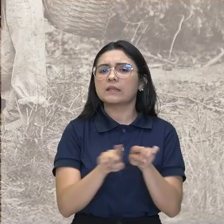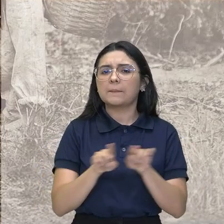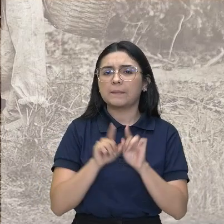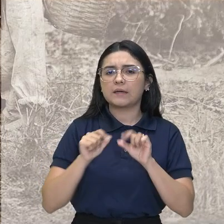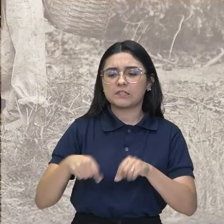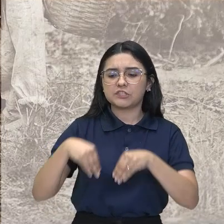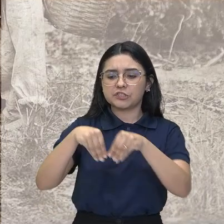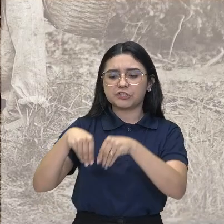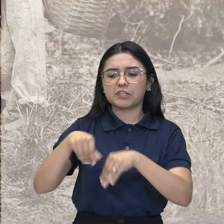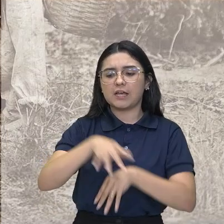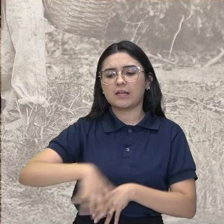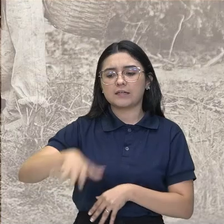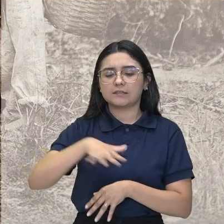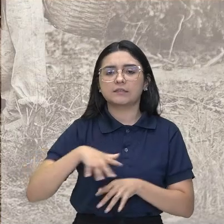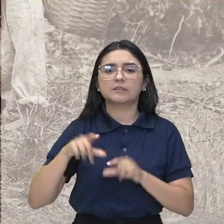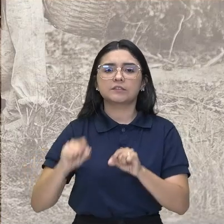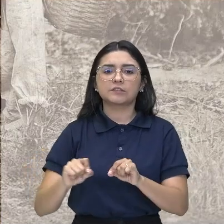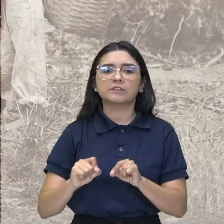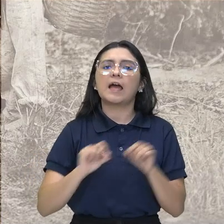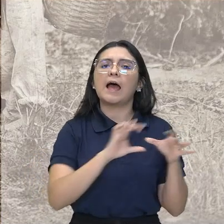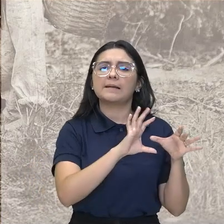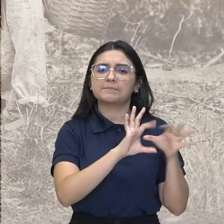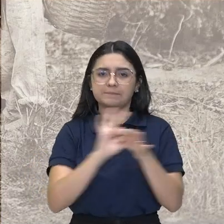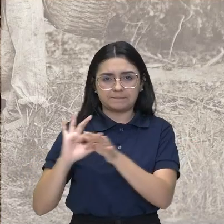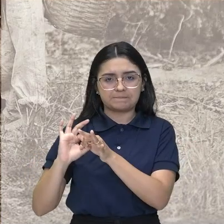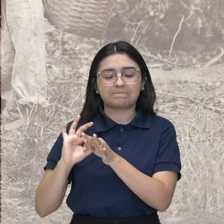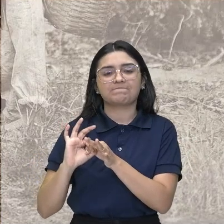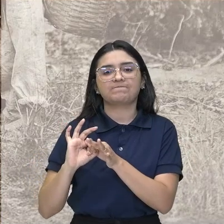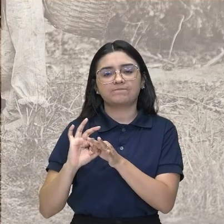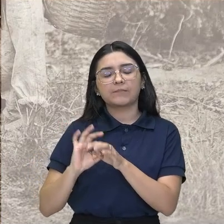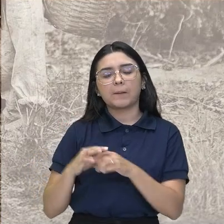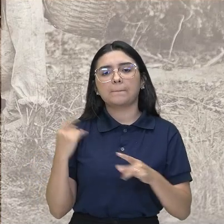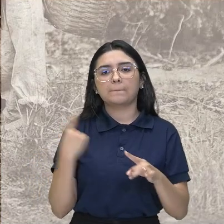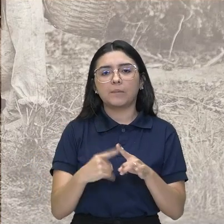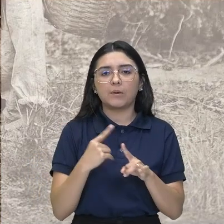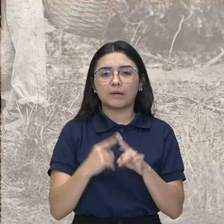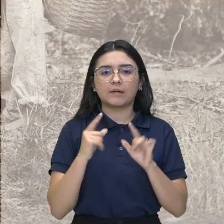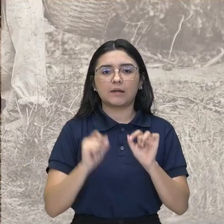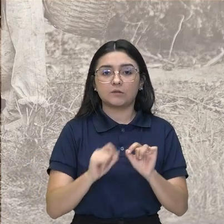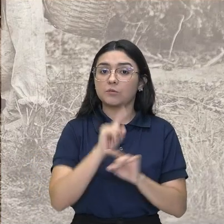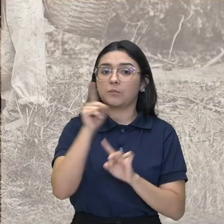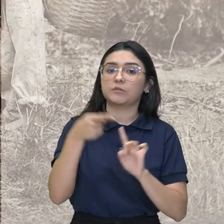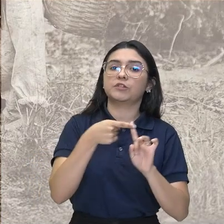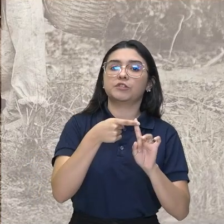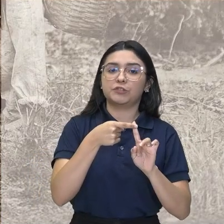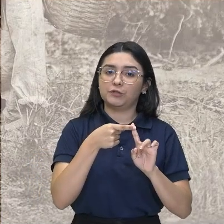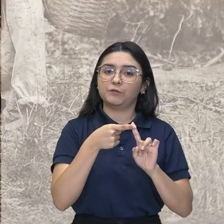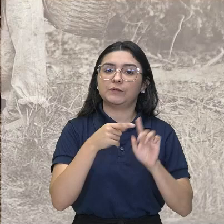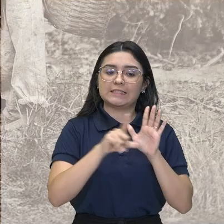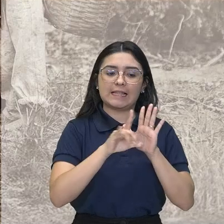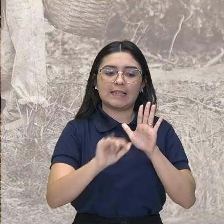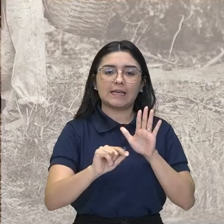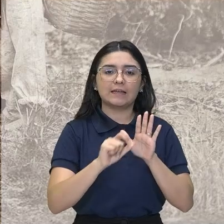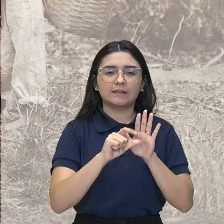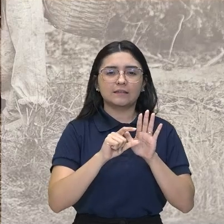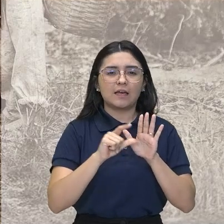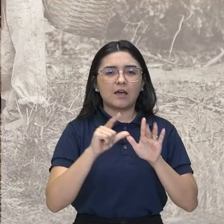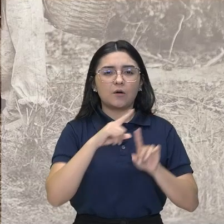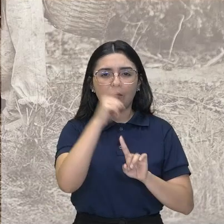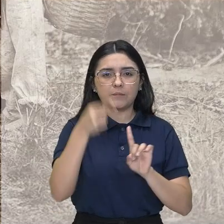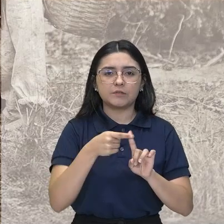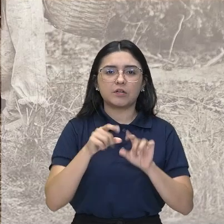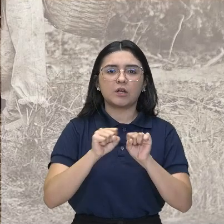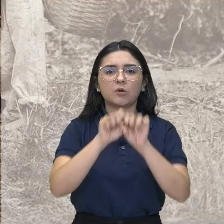terras está intrinsecamente ligado, até porque era uma das finalidades dessa lei, gente. É um sistema